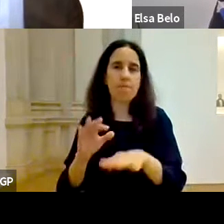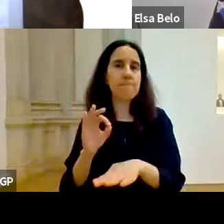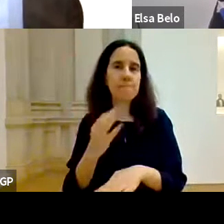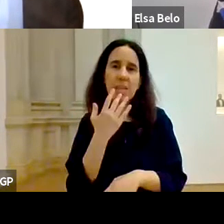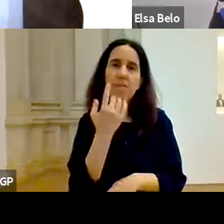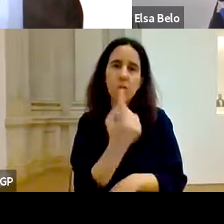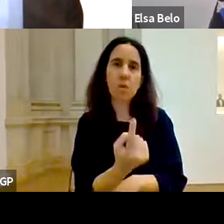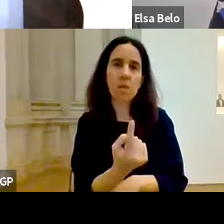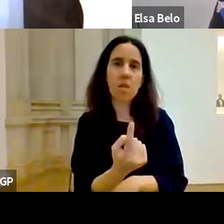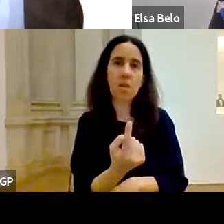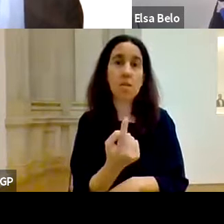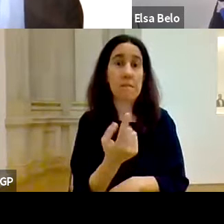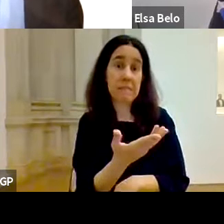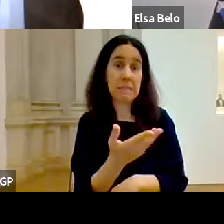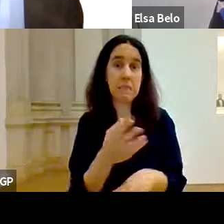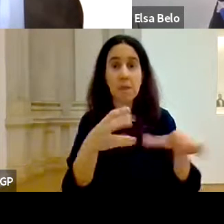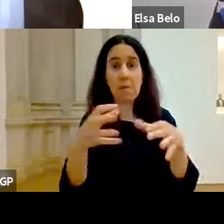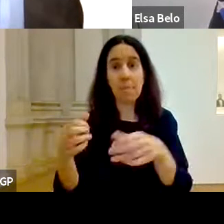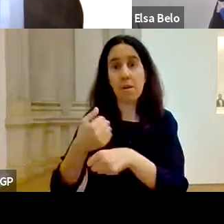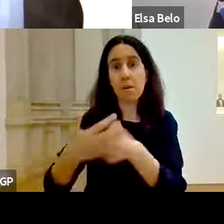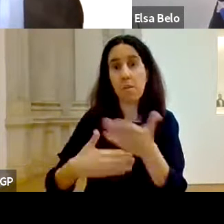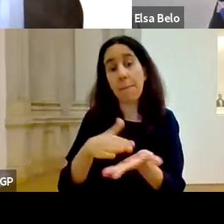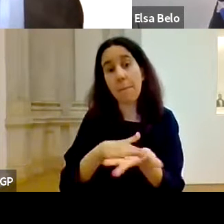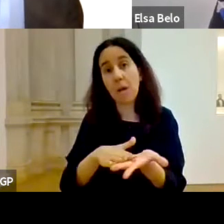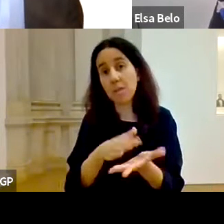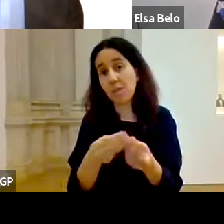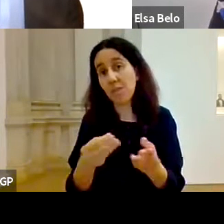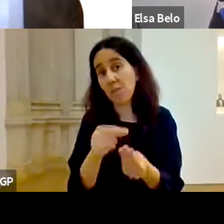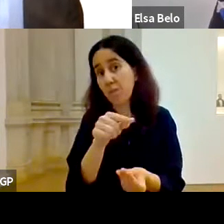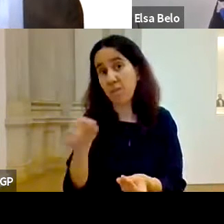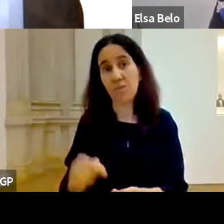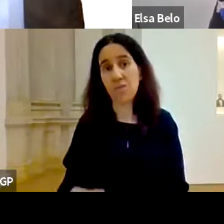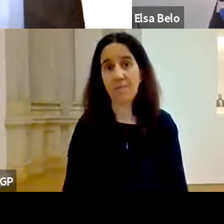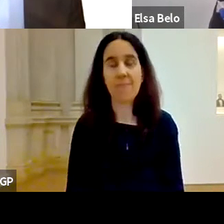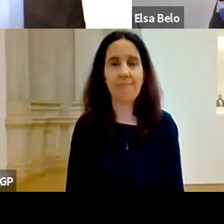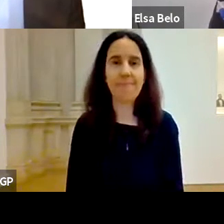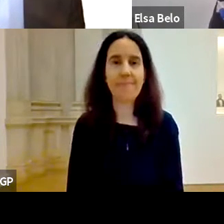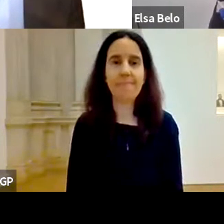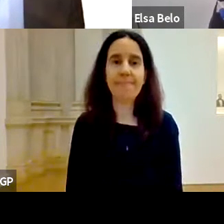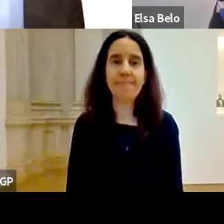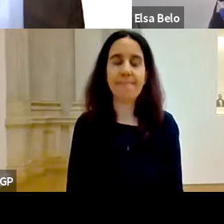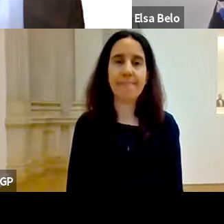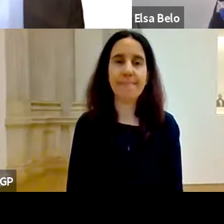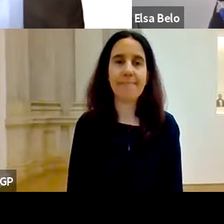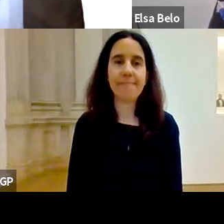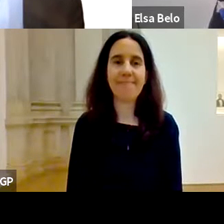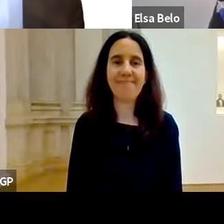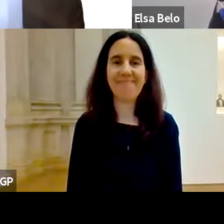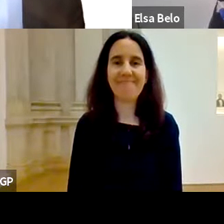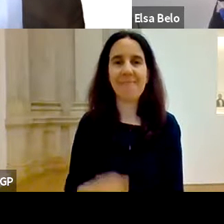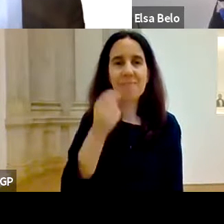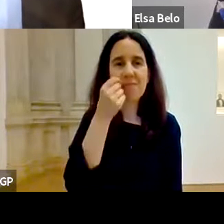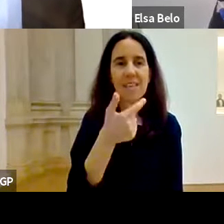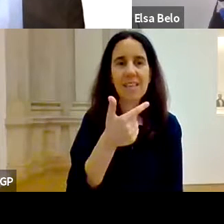individual dos elementos e das equipas que trabalham com base nesse tipo de ferramentas. Tito Vieira,